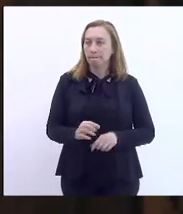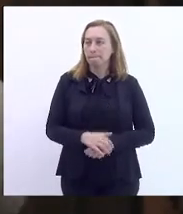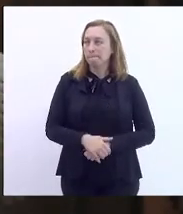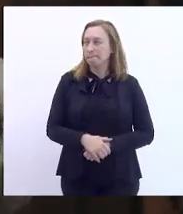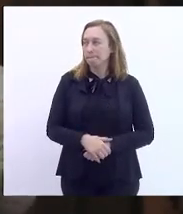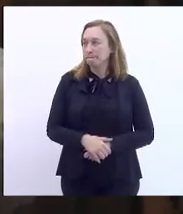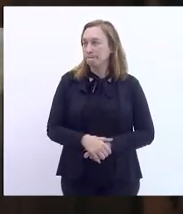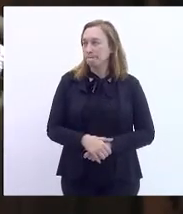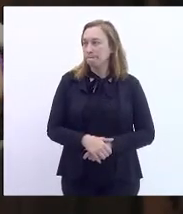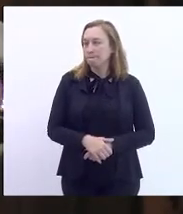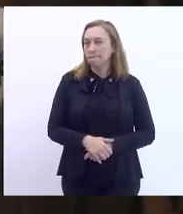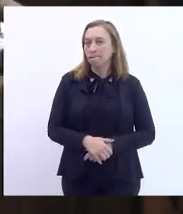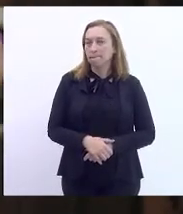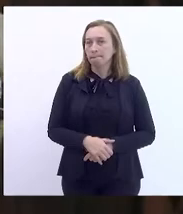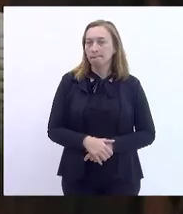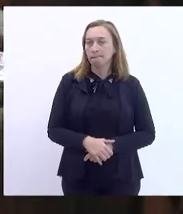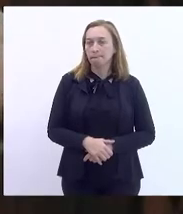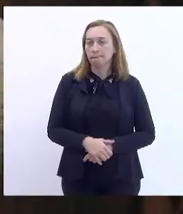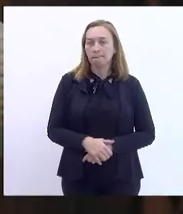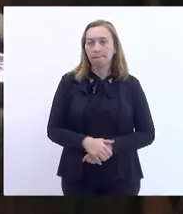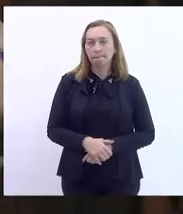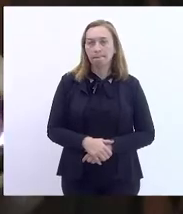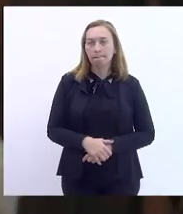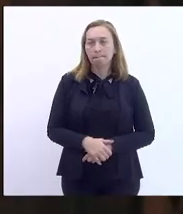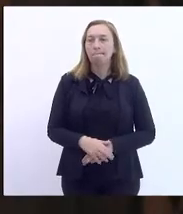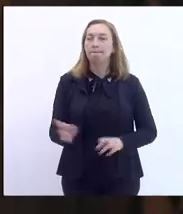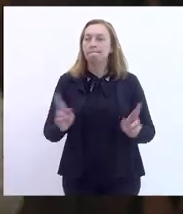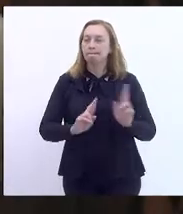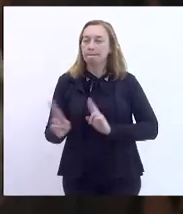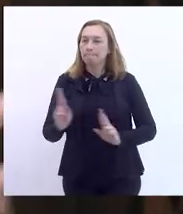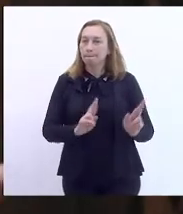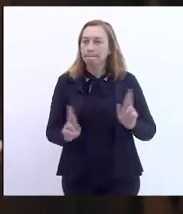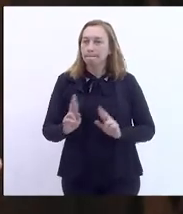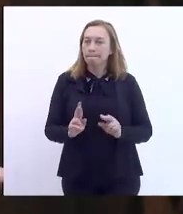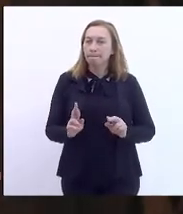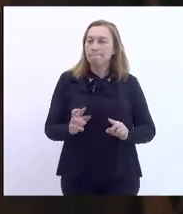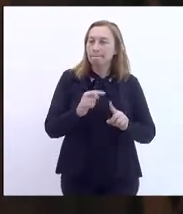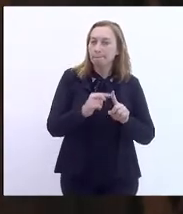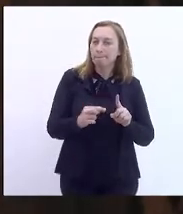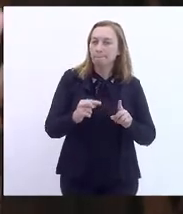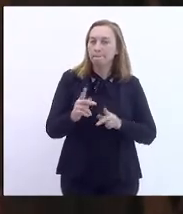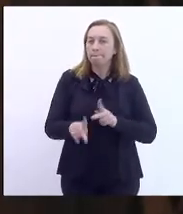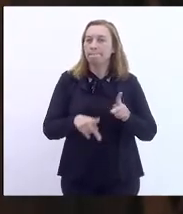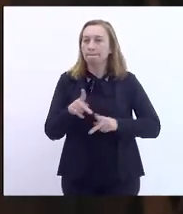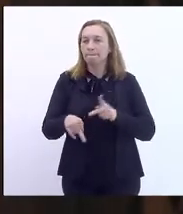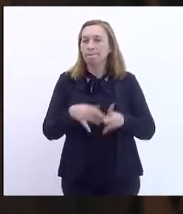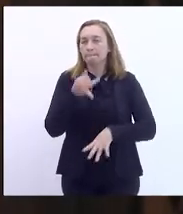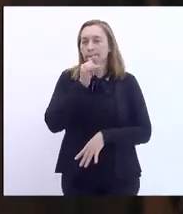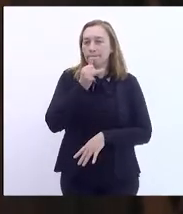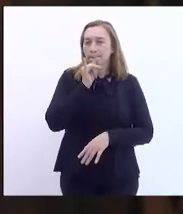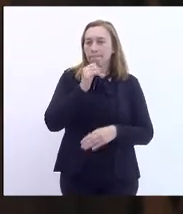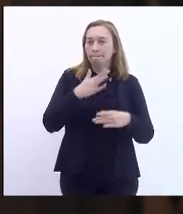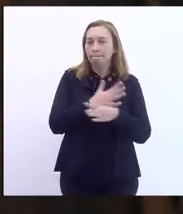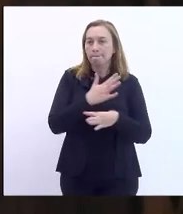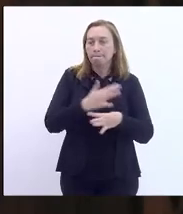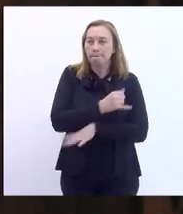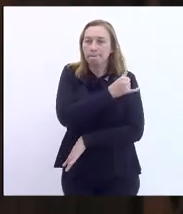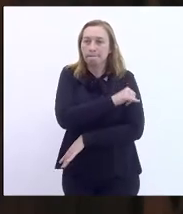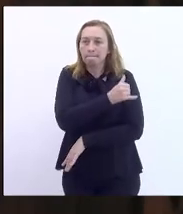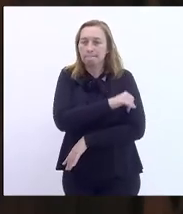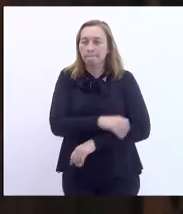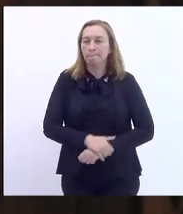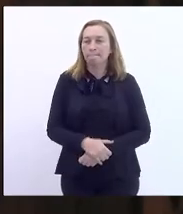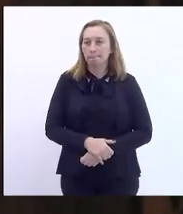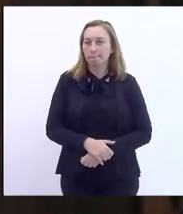e com círculos concêntricos de relação metade da população por exemplo da cidade do Rio de Janeiro